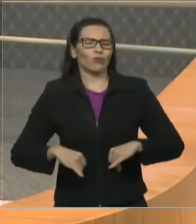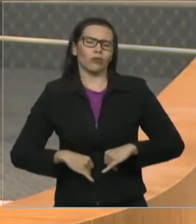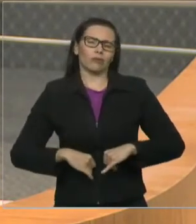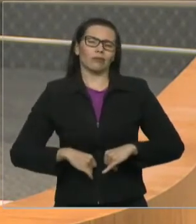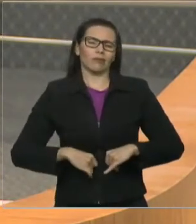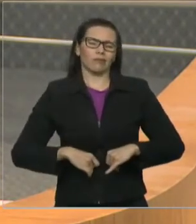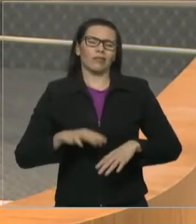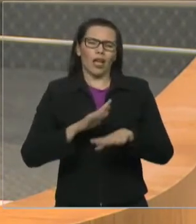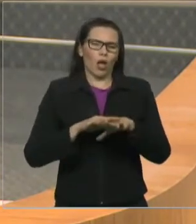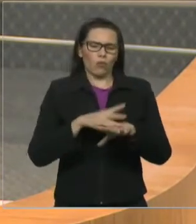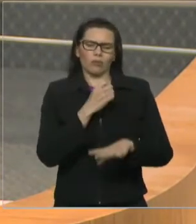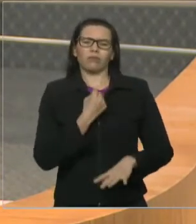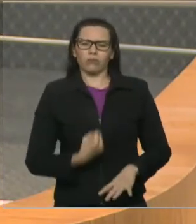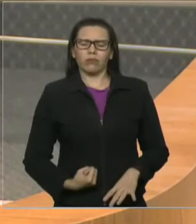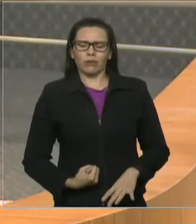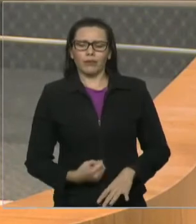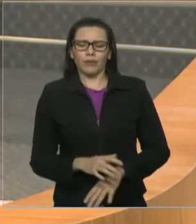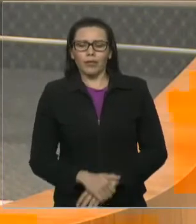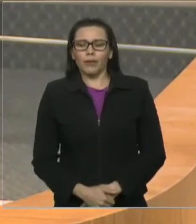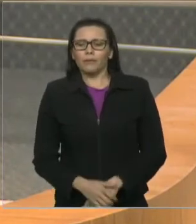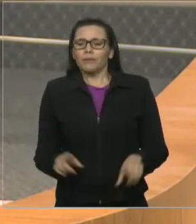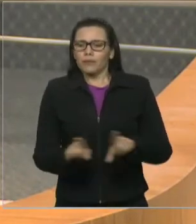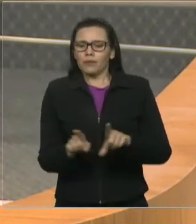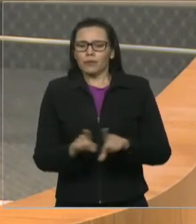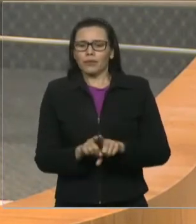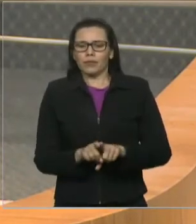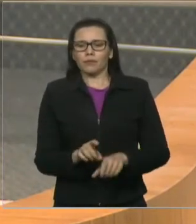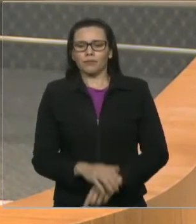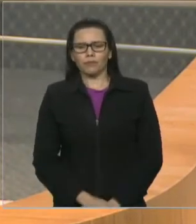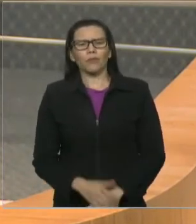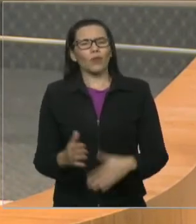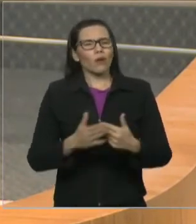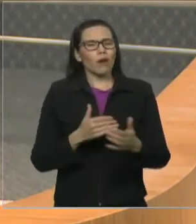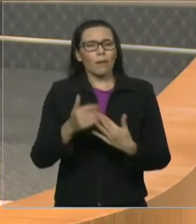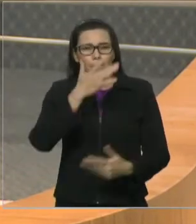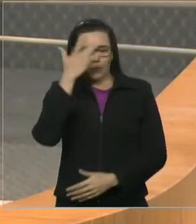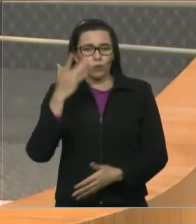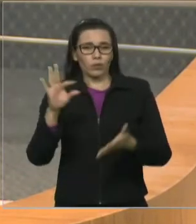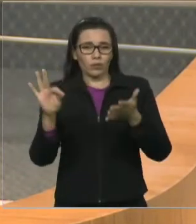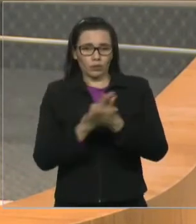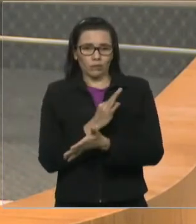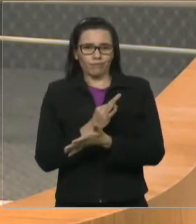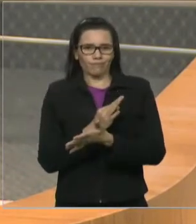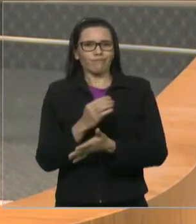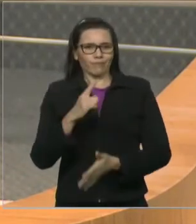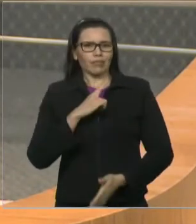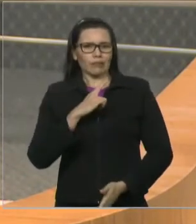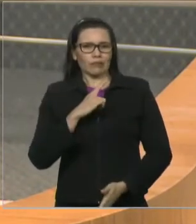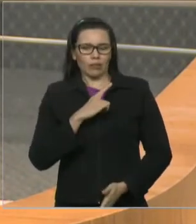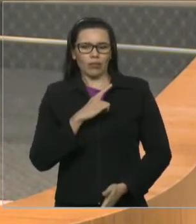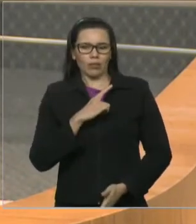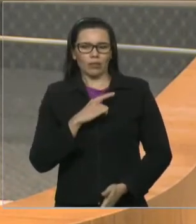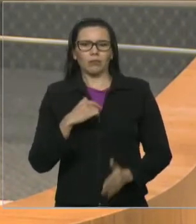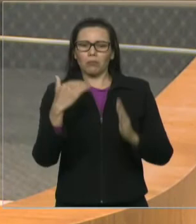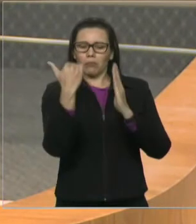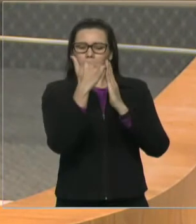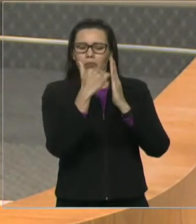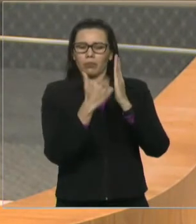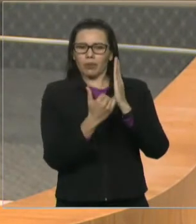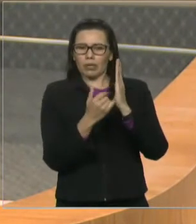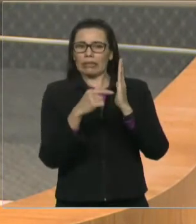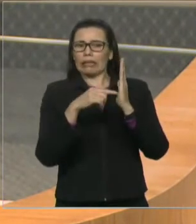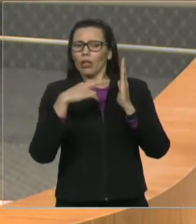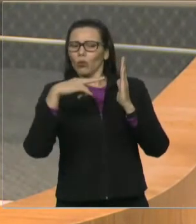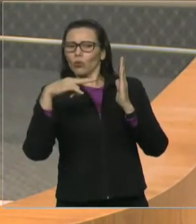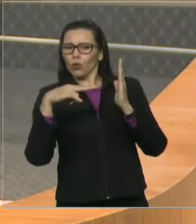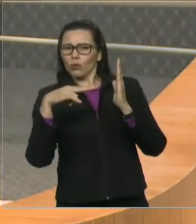a autorização dos exames. Qualquer paciente que esteja cadastrado nesta listagem, ele passa a